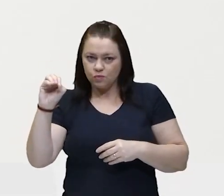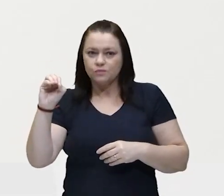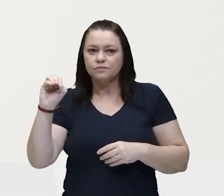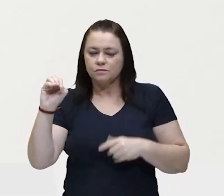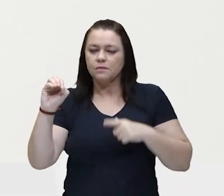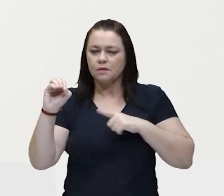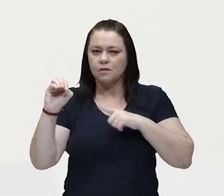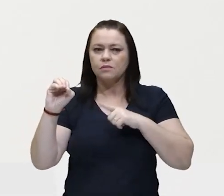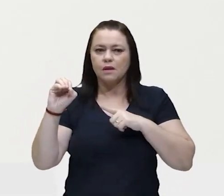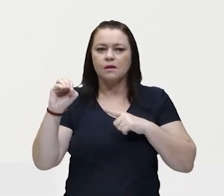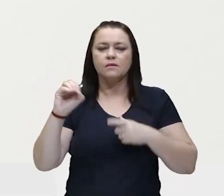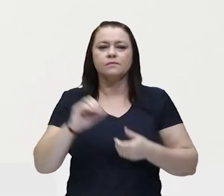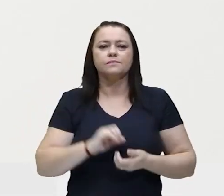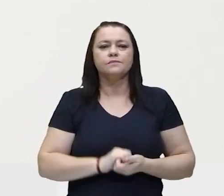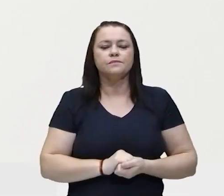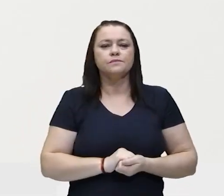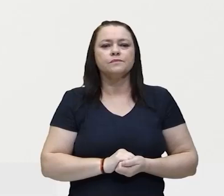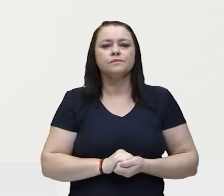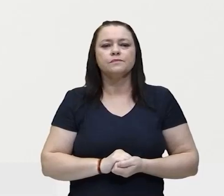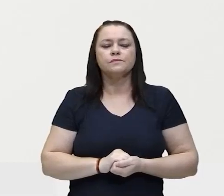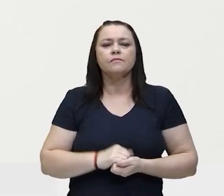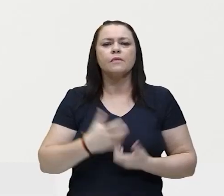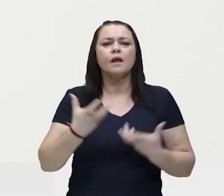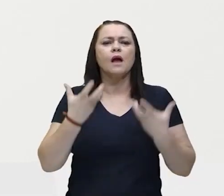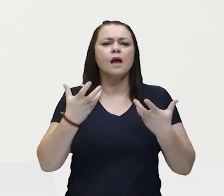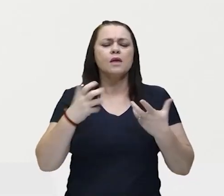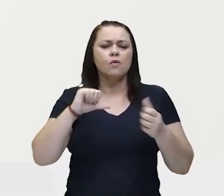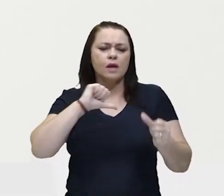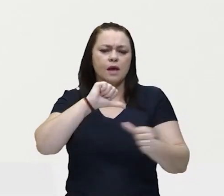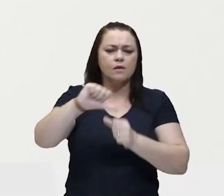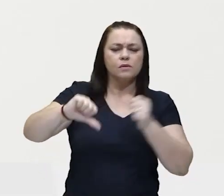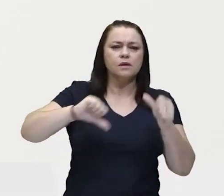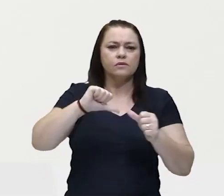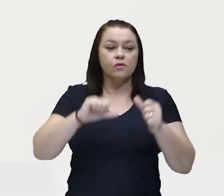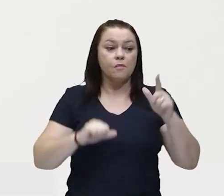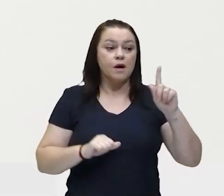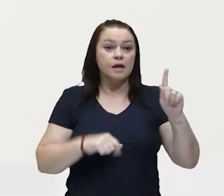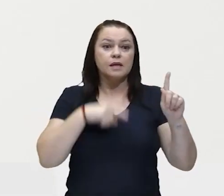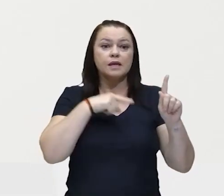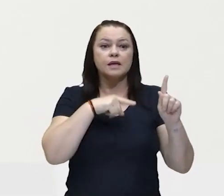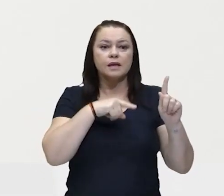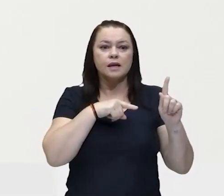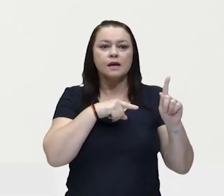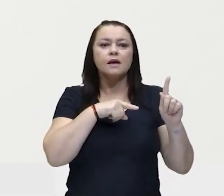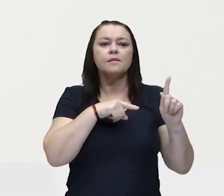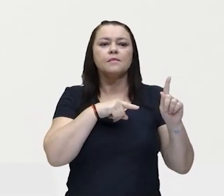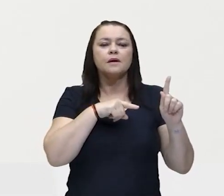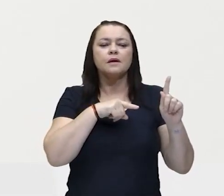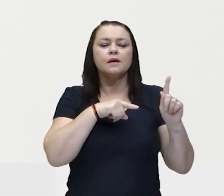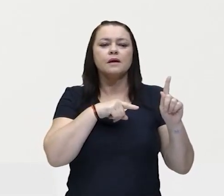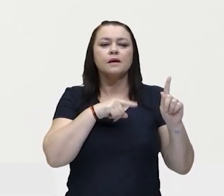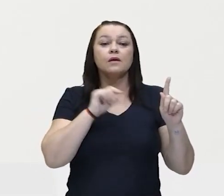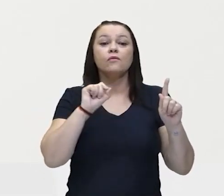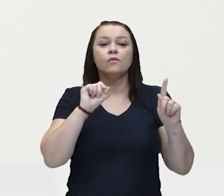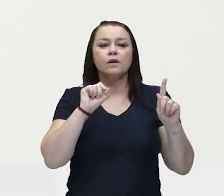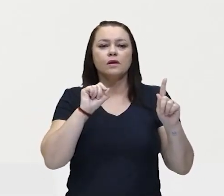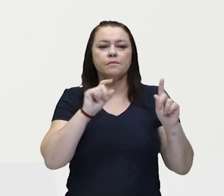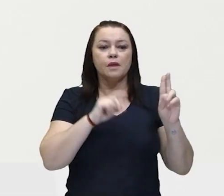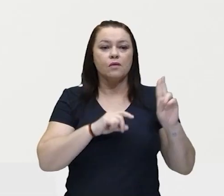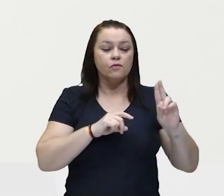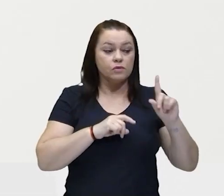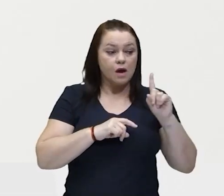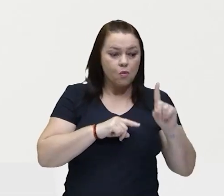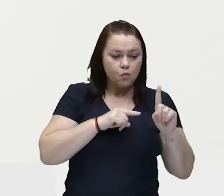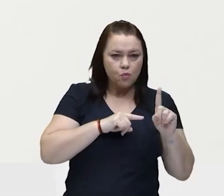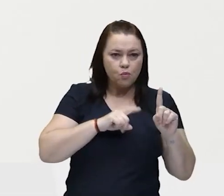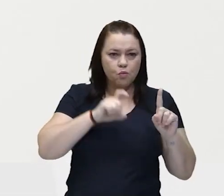Eu tenho 1 quilo. Se eu quero transformar ele em gramas, nós temos que fazer o quê? Pegar esse 1 e multiplicar por